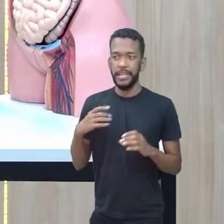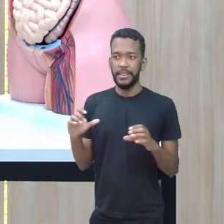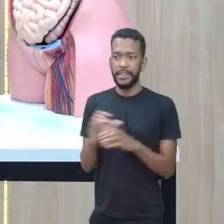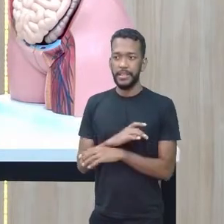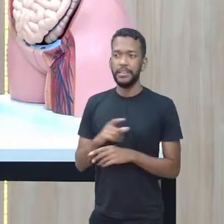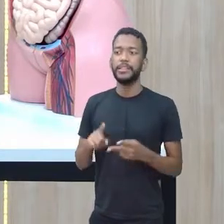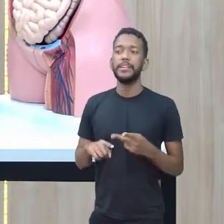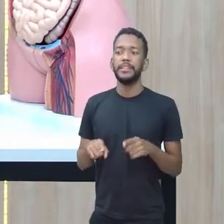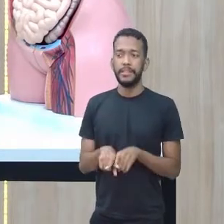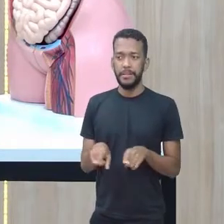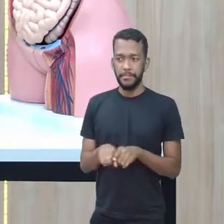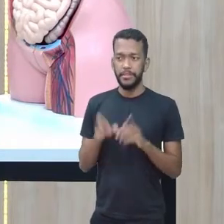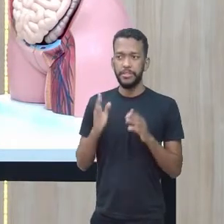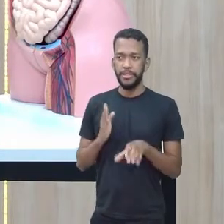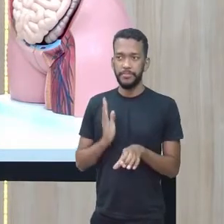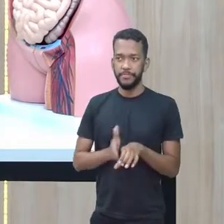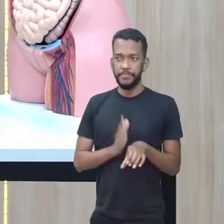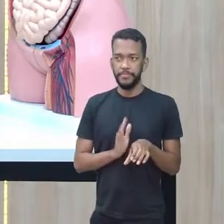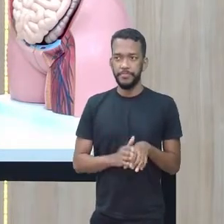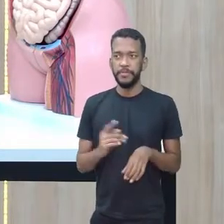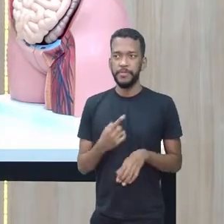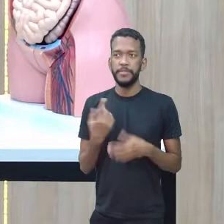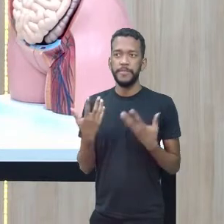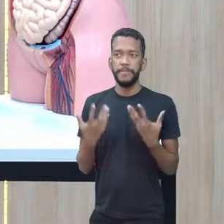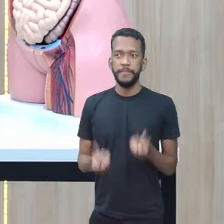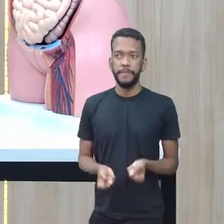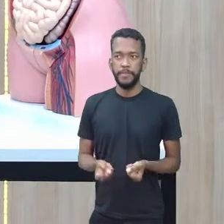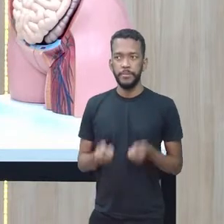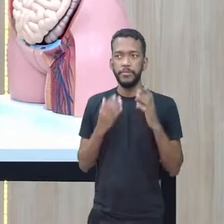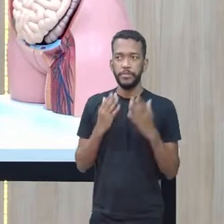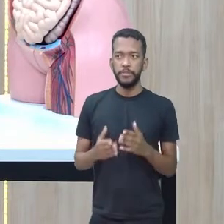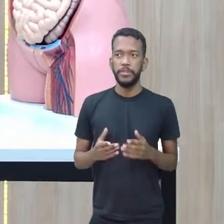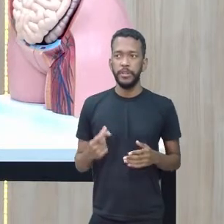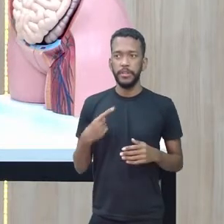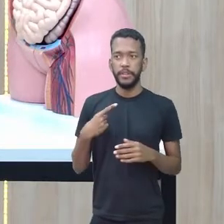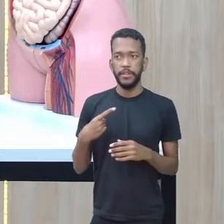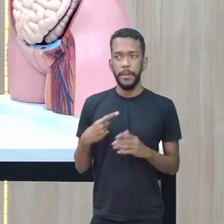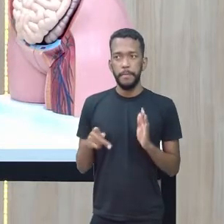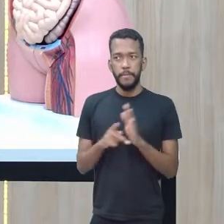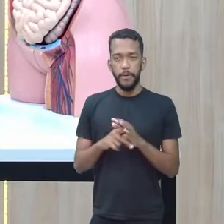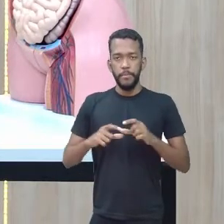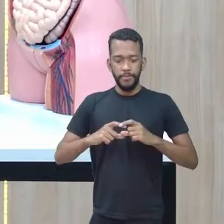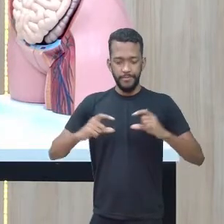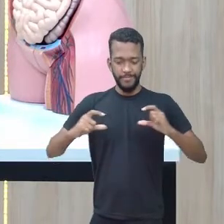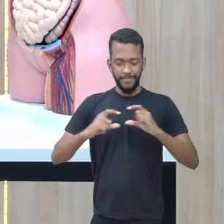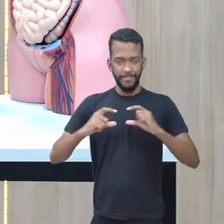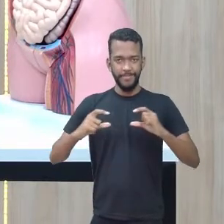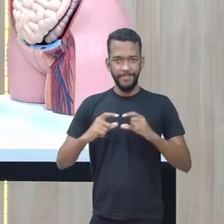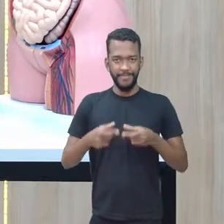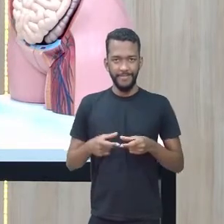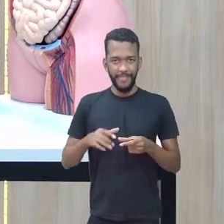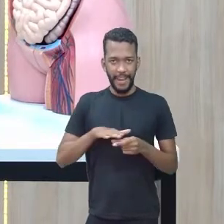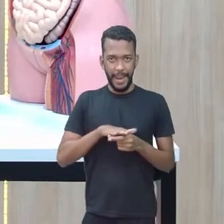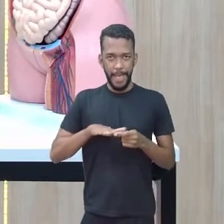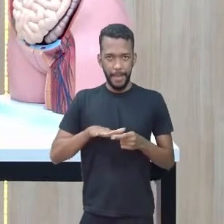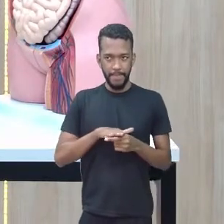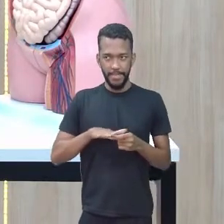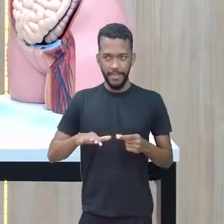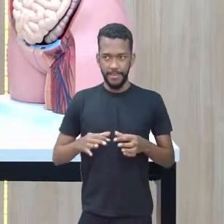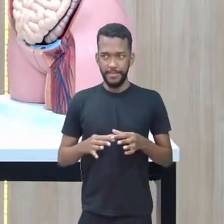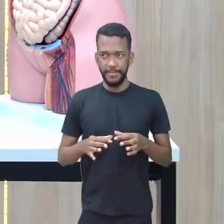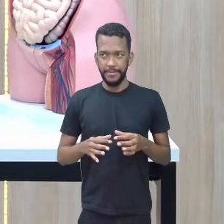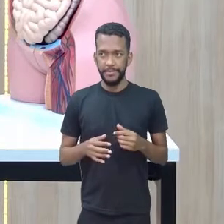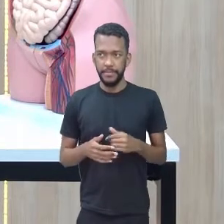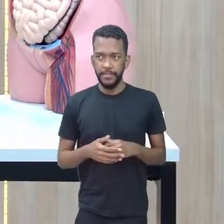essa já cortada. E nós vamos montar a lâmina, né, que é essa partezinha aqui, né,